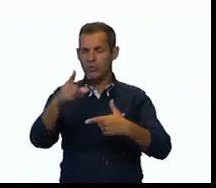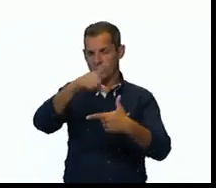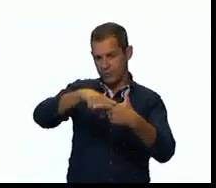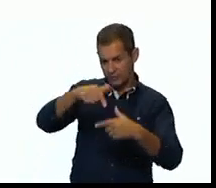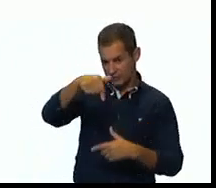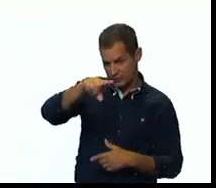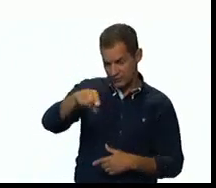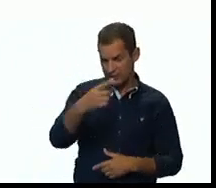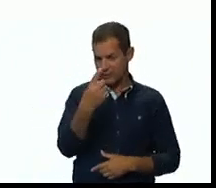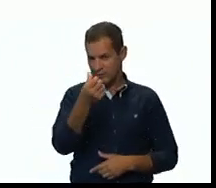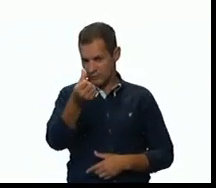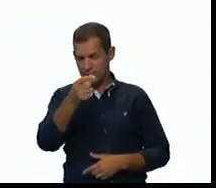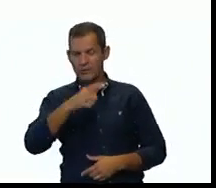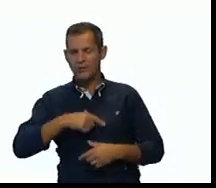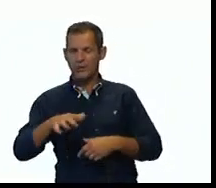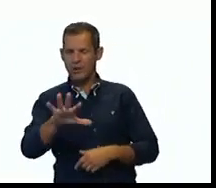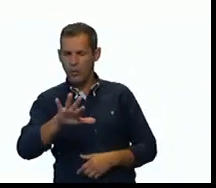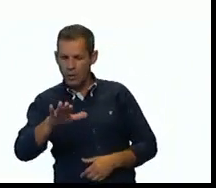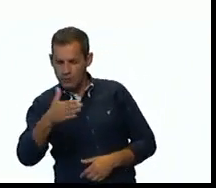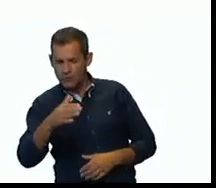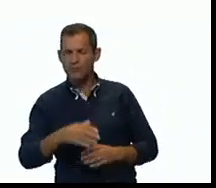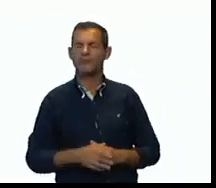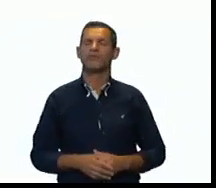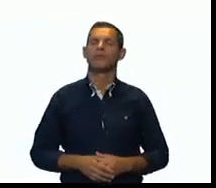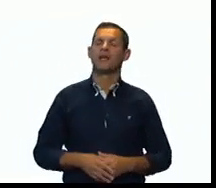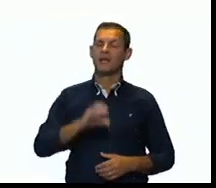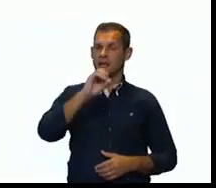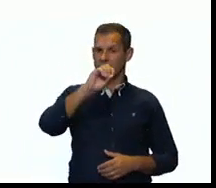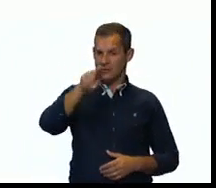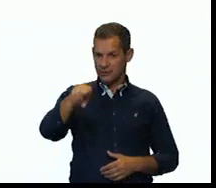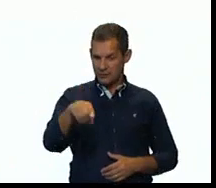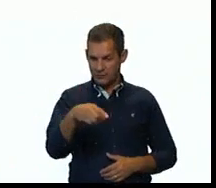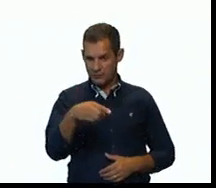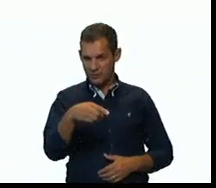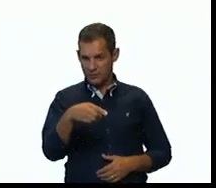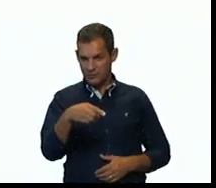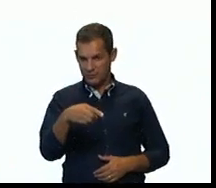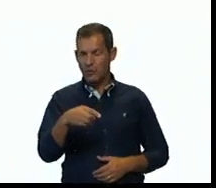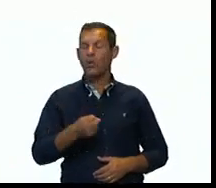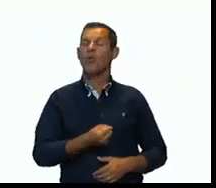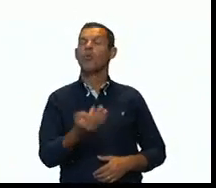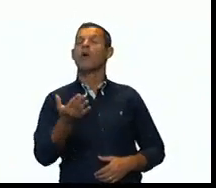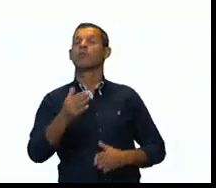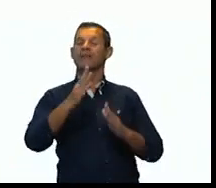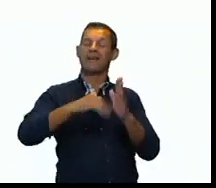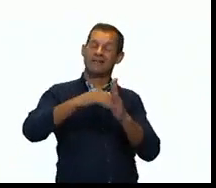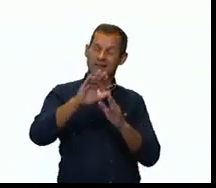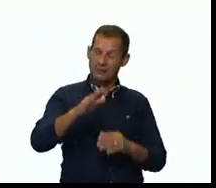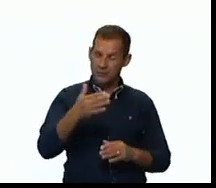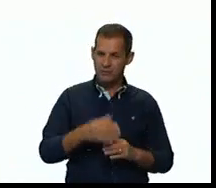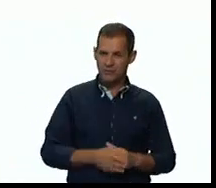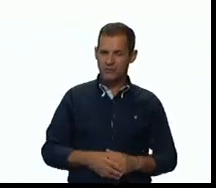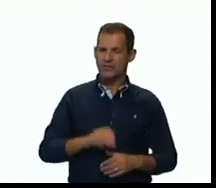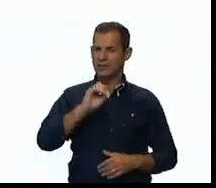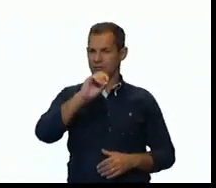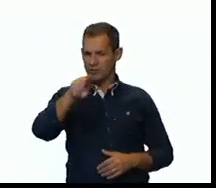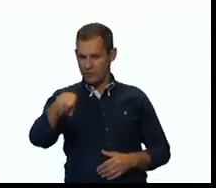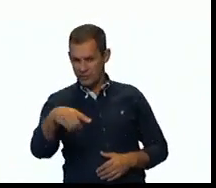7,16, nós vamos obter uma área aproximada de uma quantidade de tinta aproximada